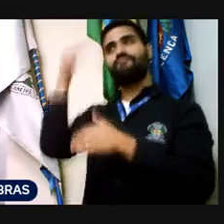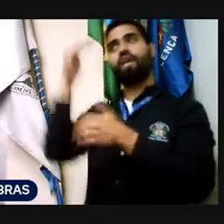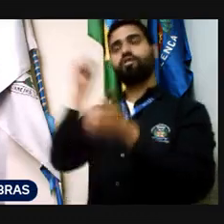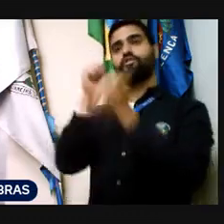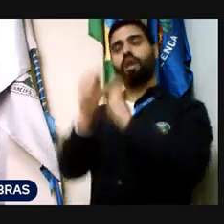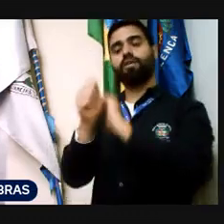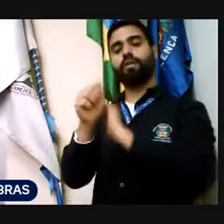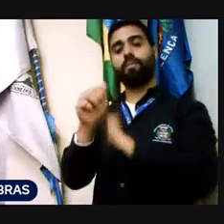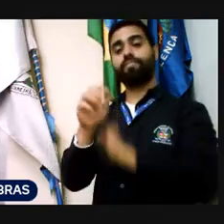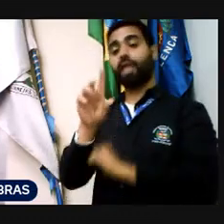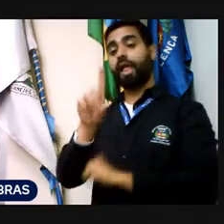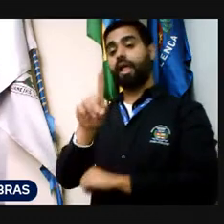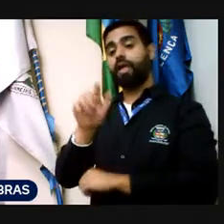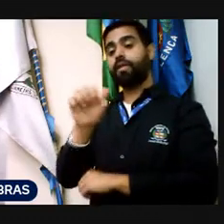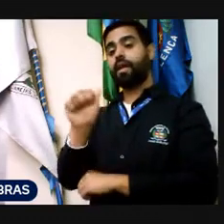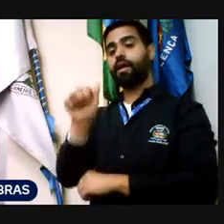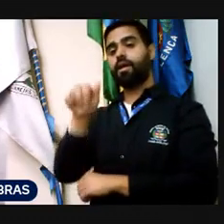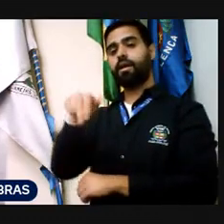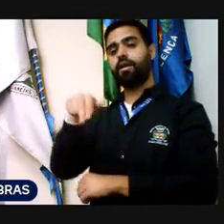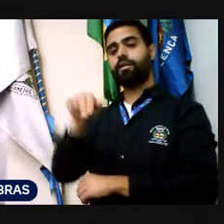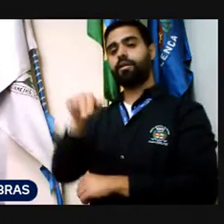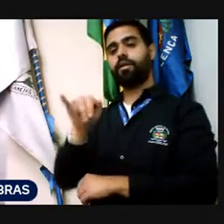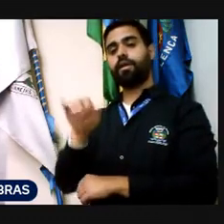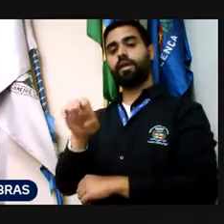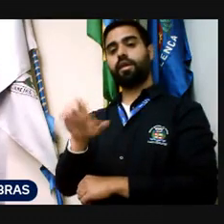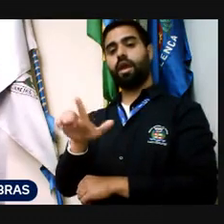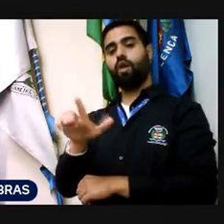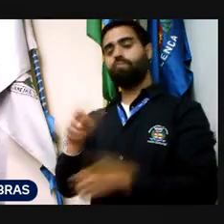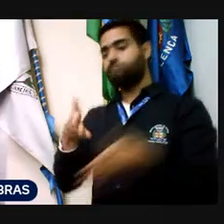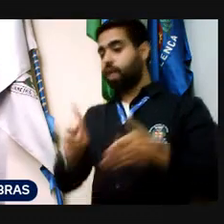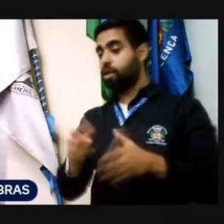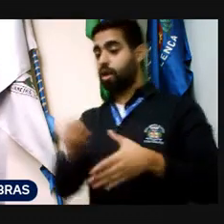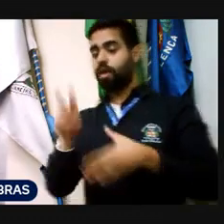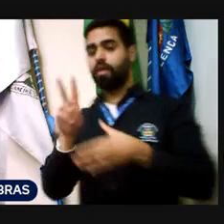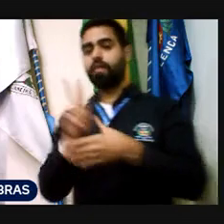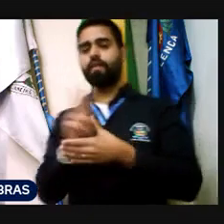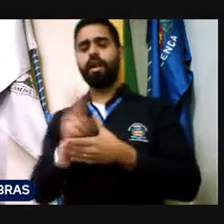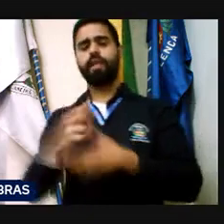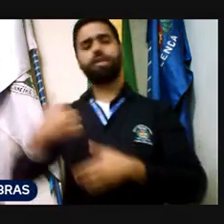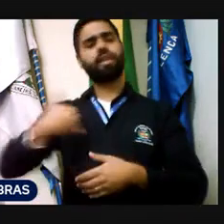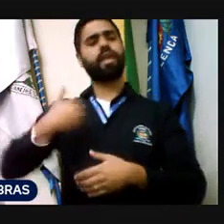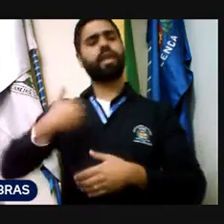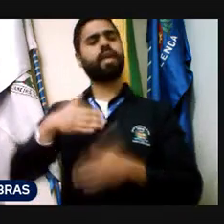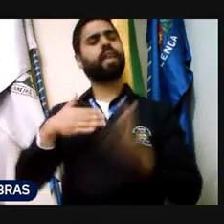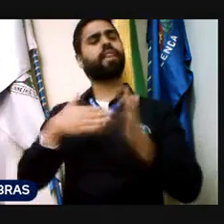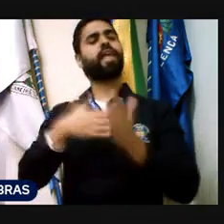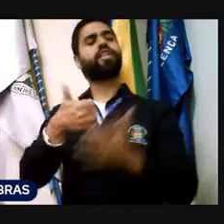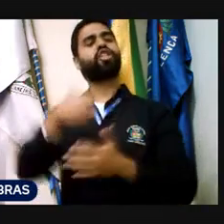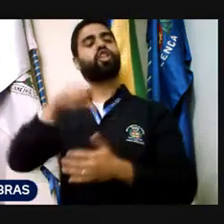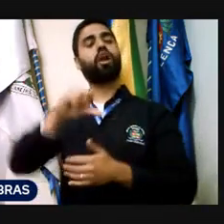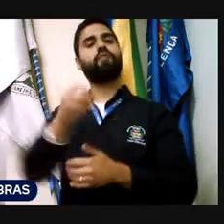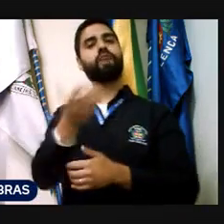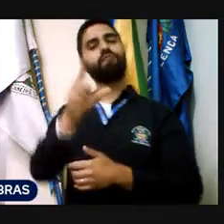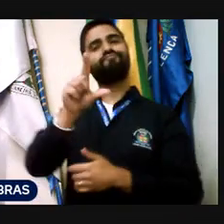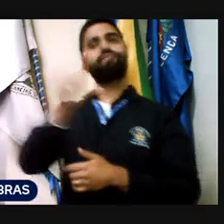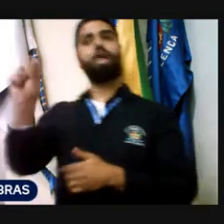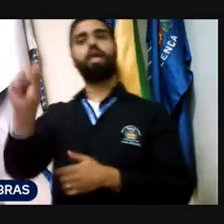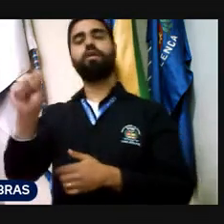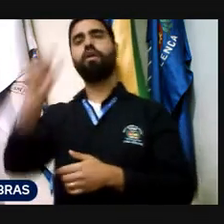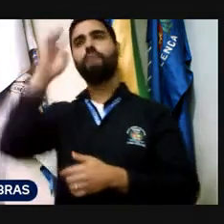Daniel Lacerda Miojo, nascido e criado neste município até a idade de 19 anos, quando resolveu sair atrás de seu